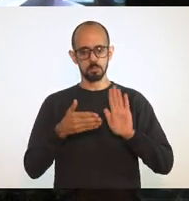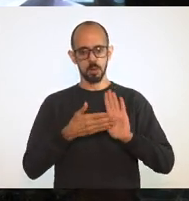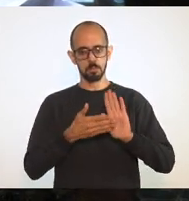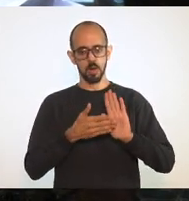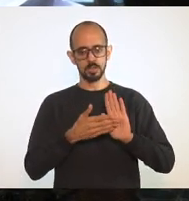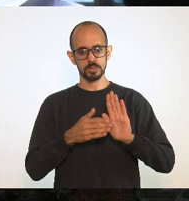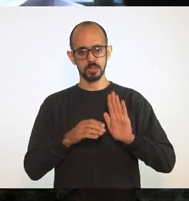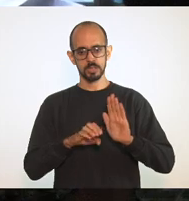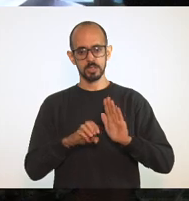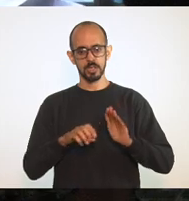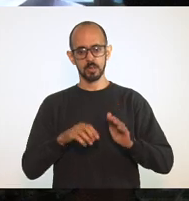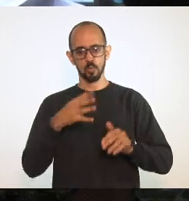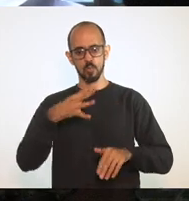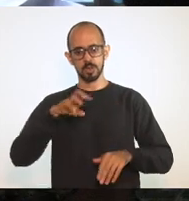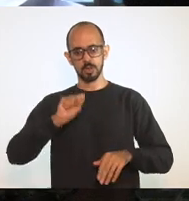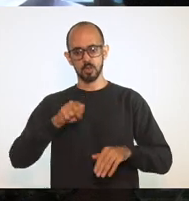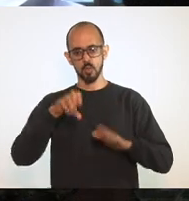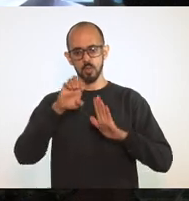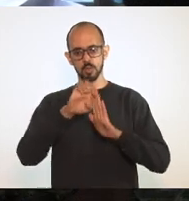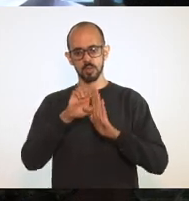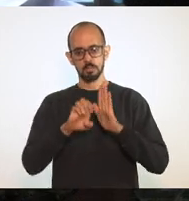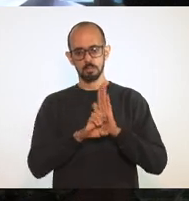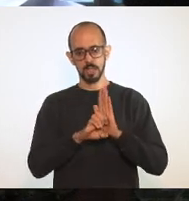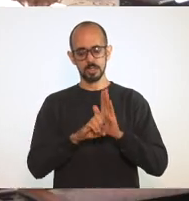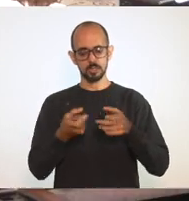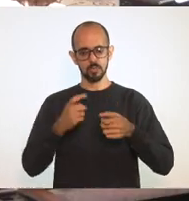48 emendas e retorna às comissões.